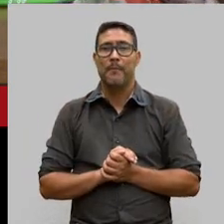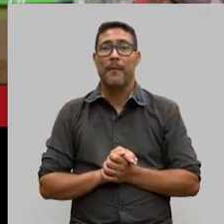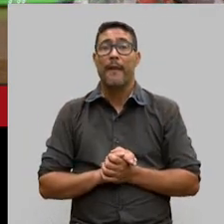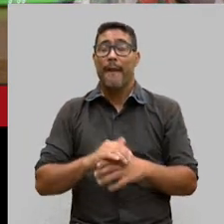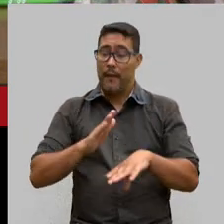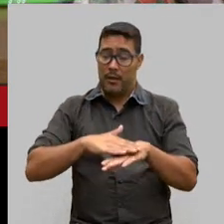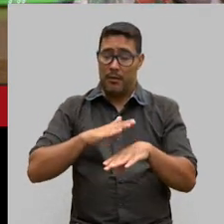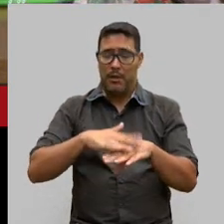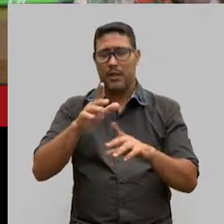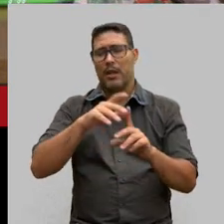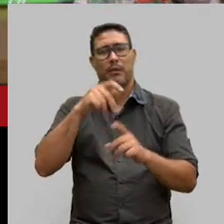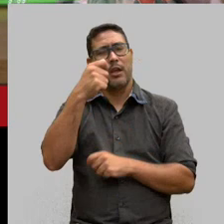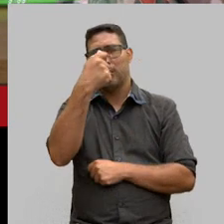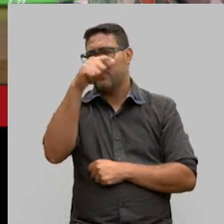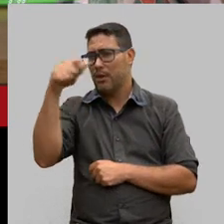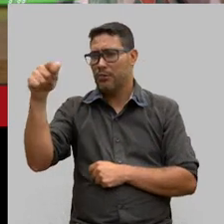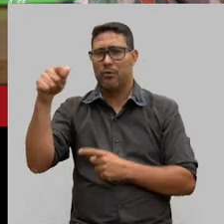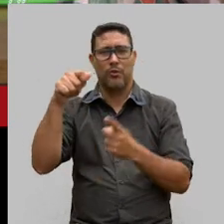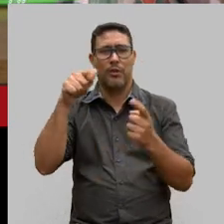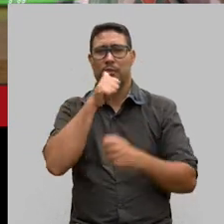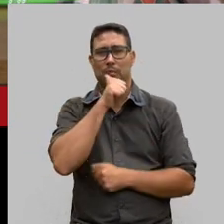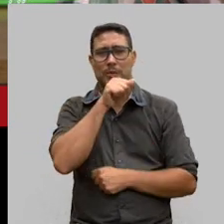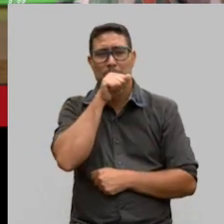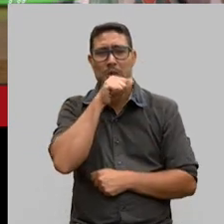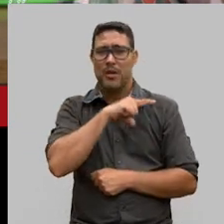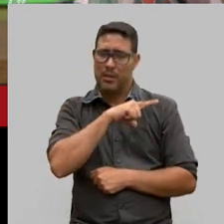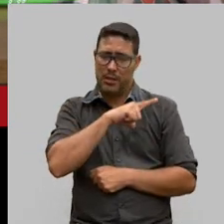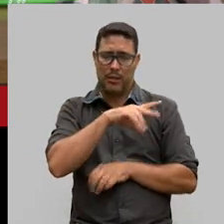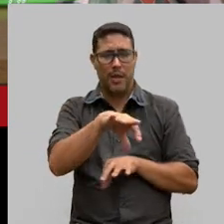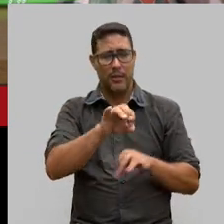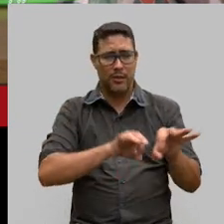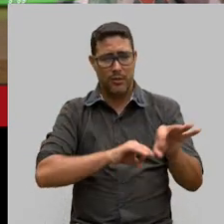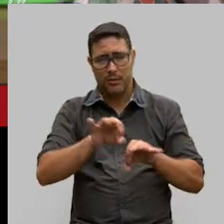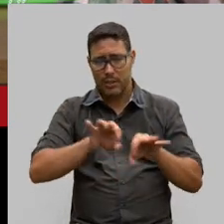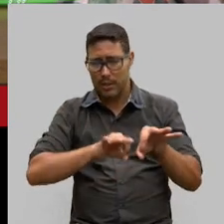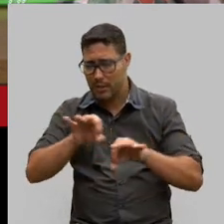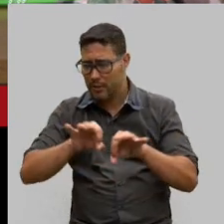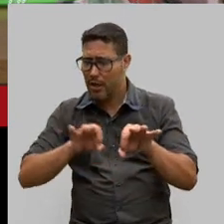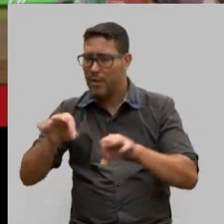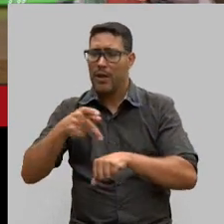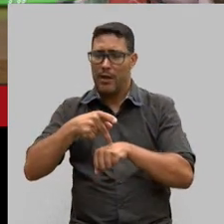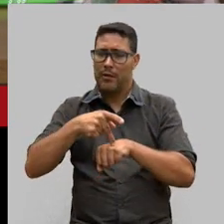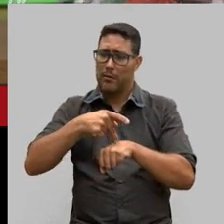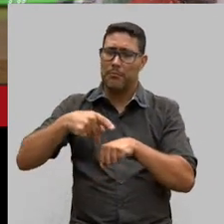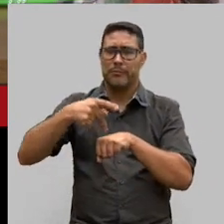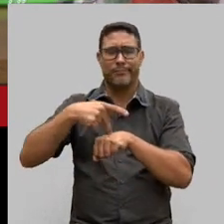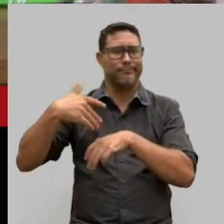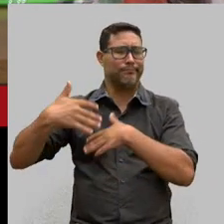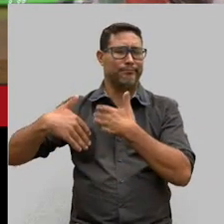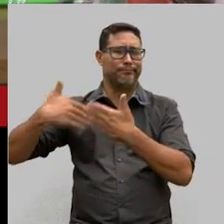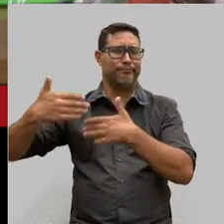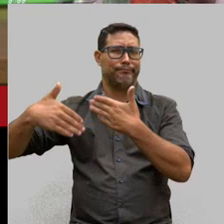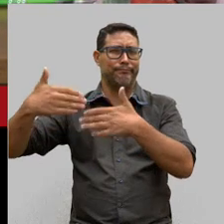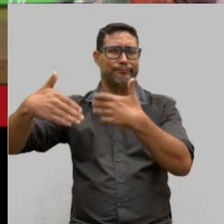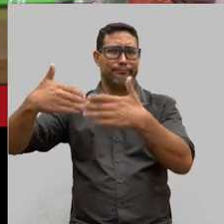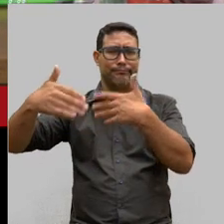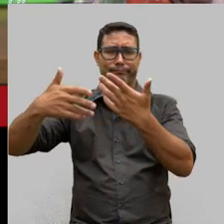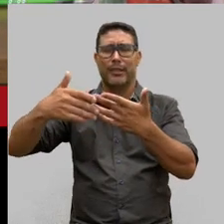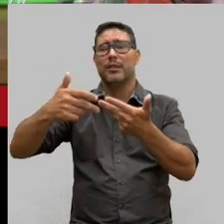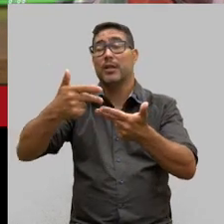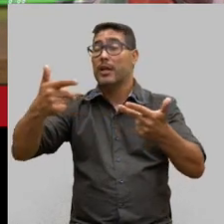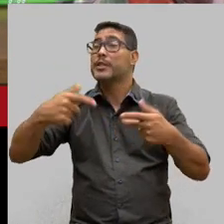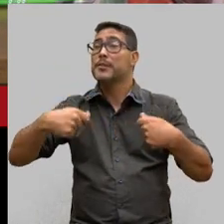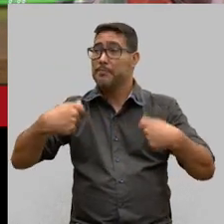associações de mães e que tem organizado pelo país afora precisam de ter esse suporte